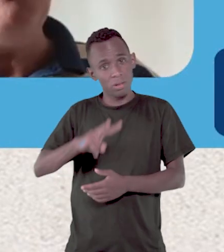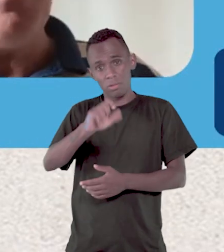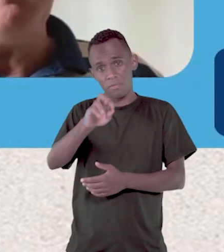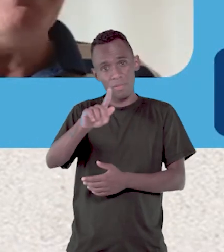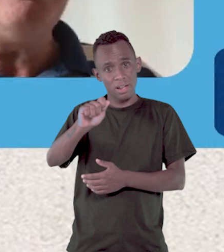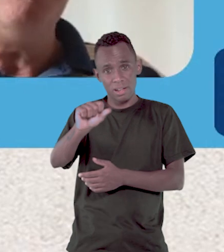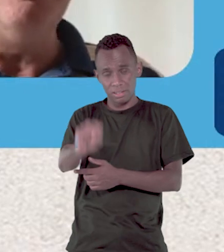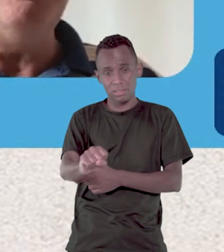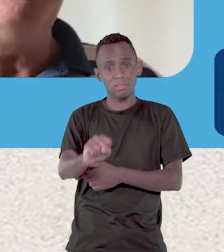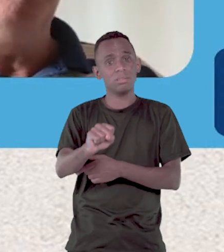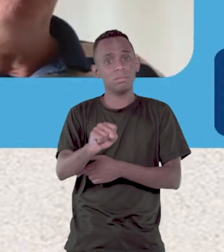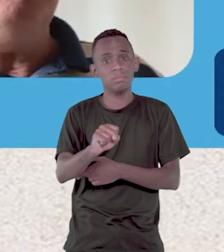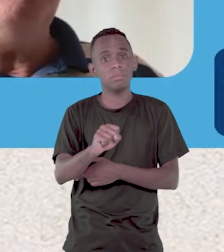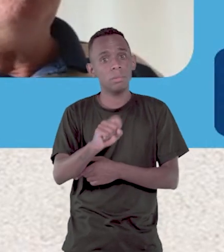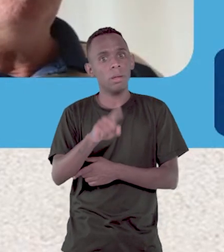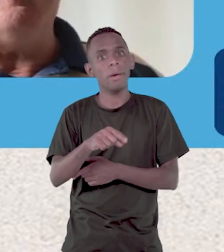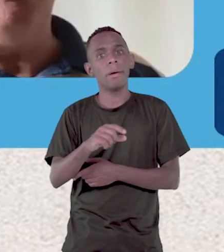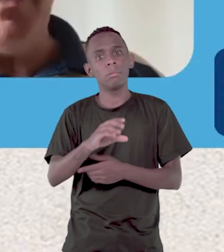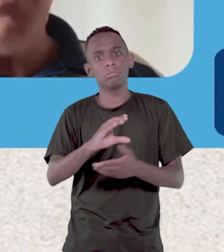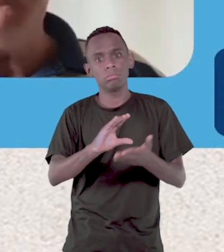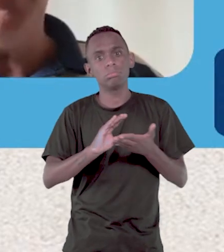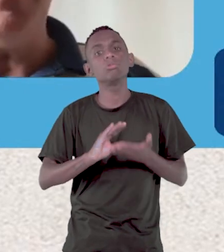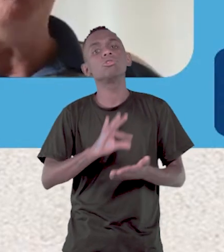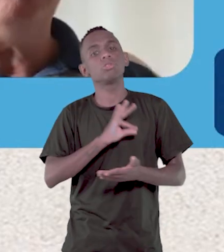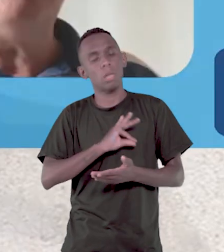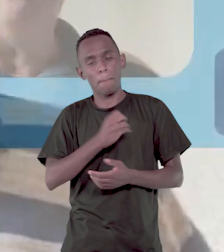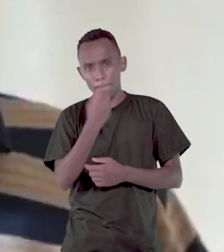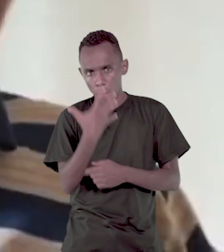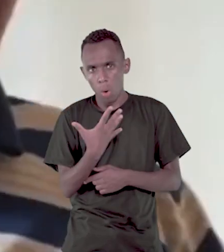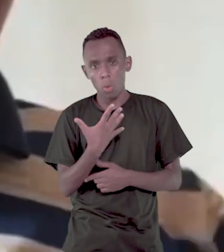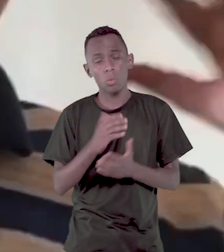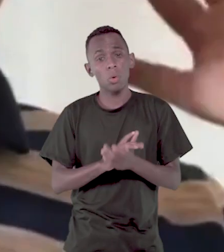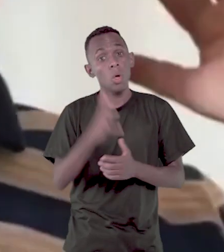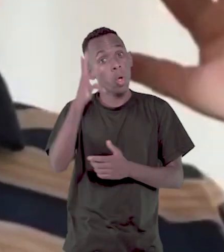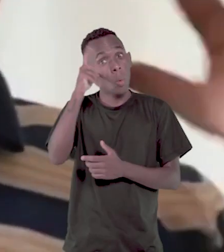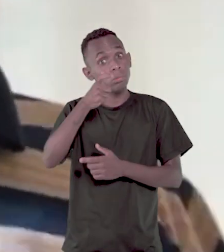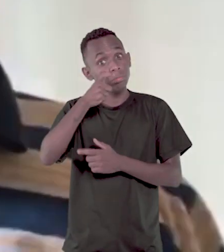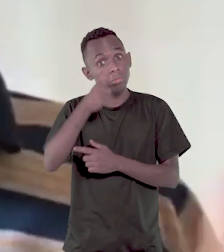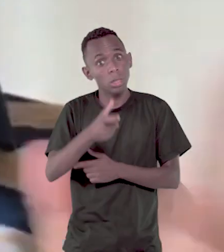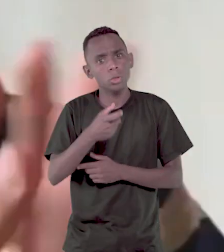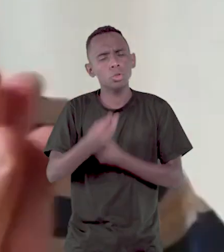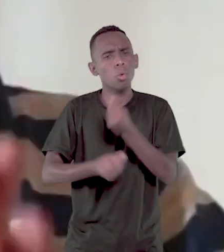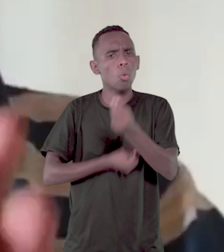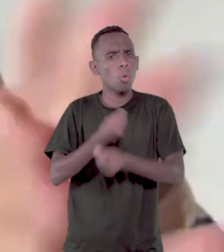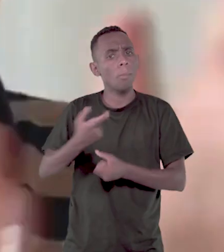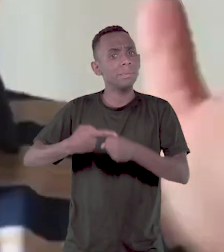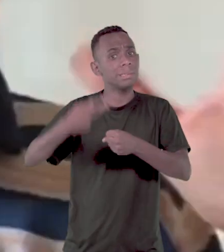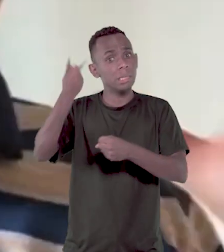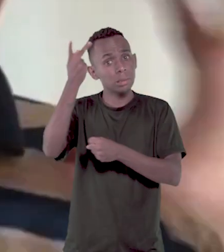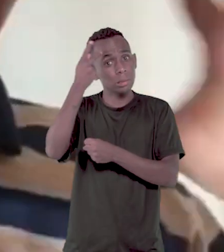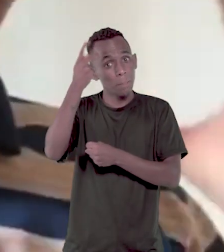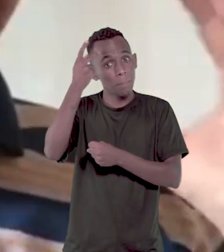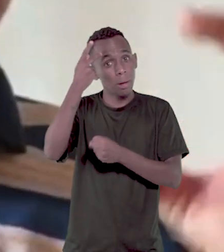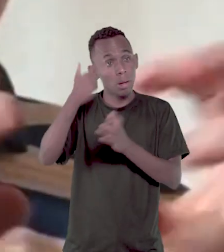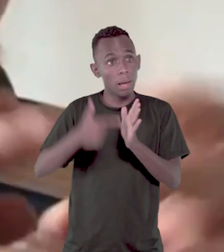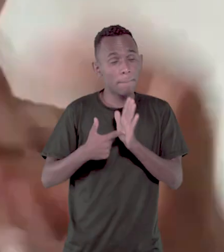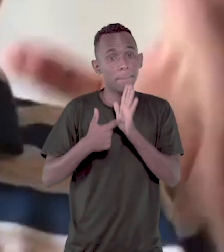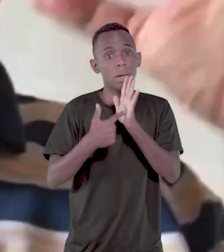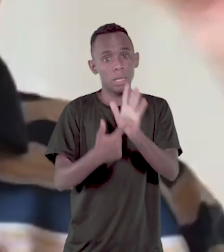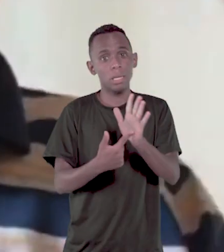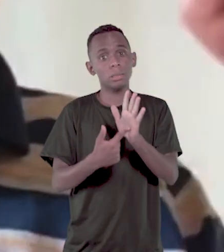do governo Vargas, né? E eram bem remunerados, etc. Então, enfim, eu acho interessante como que São